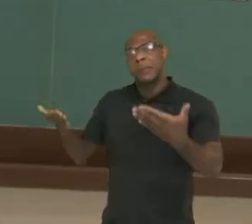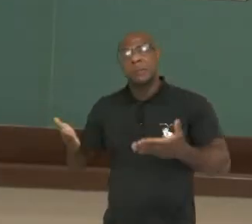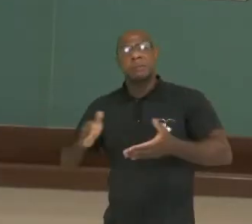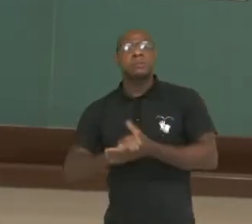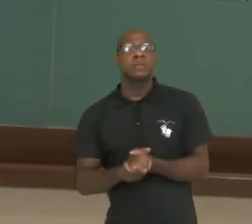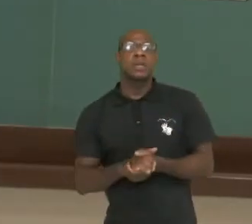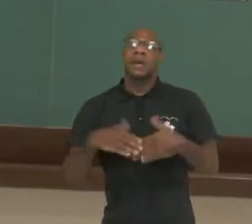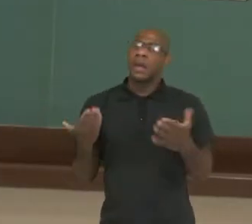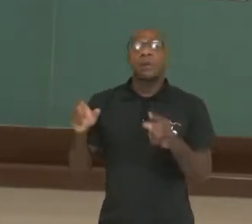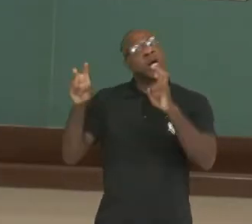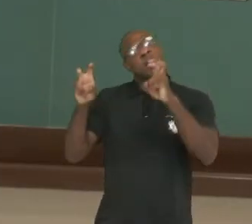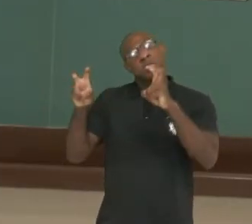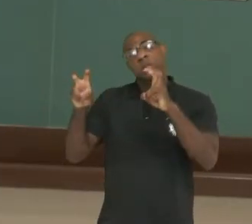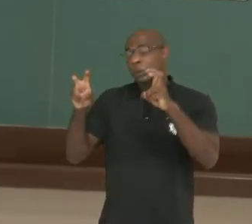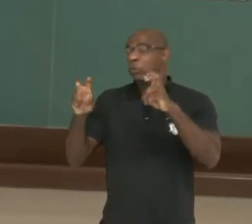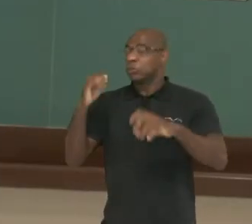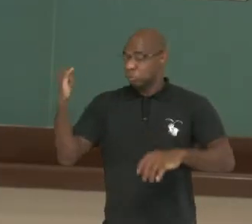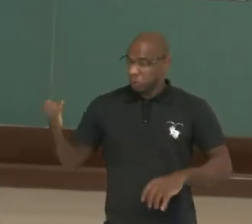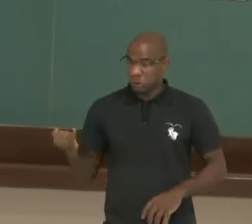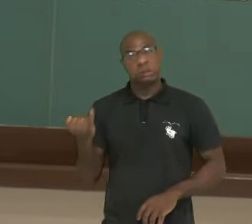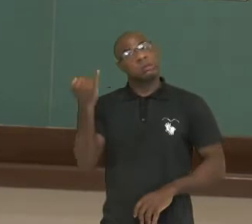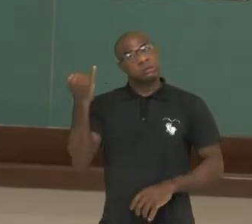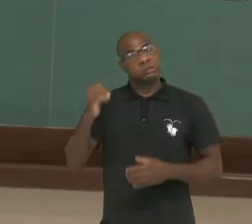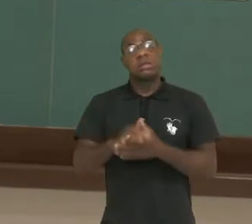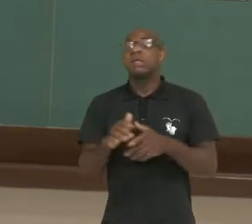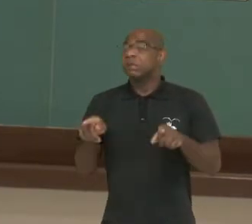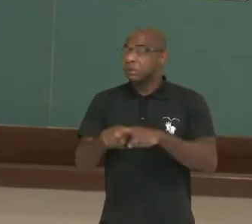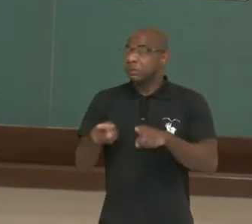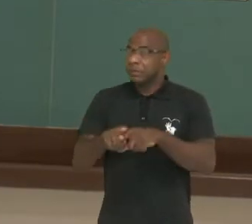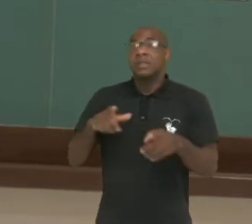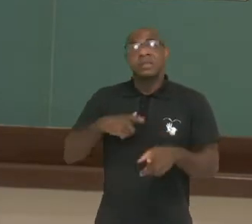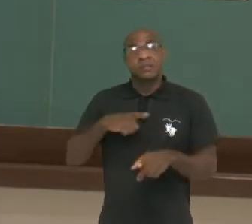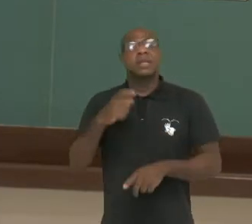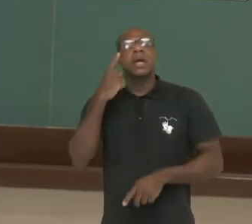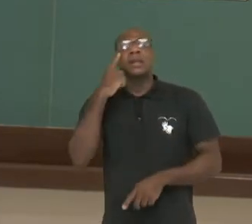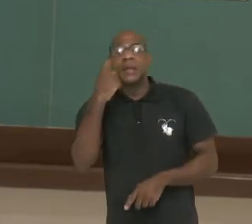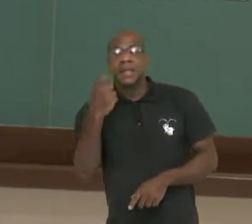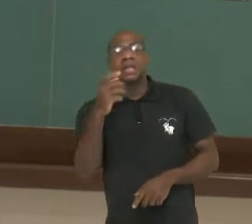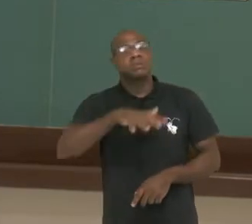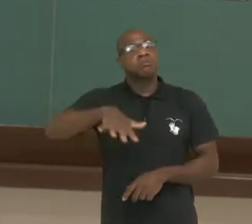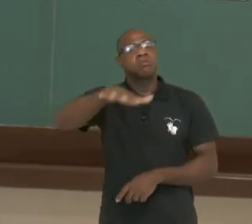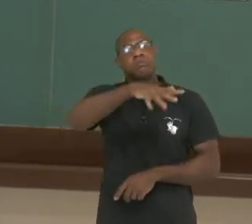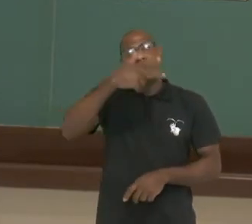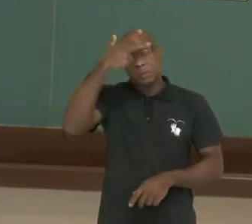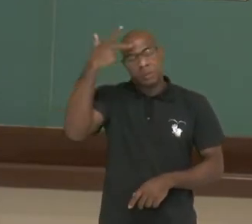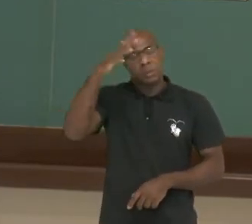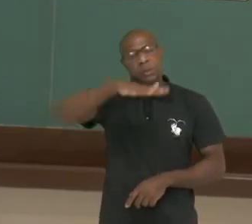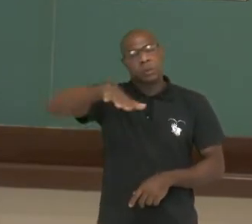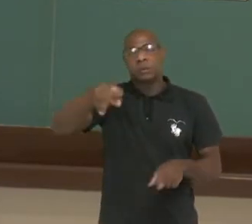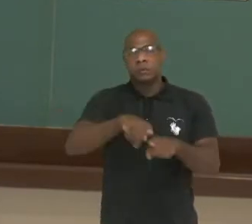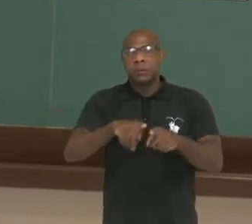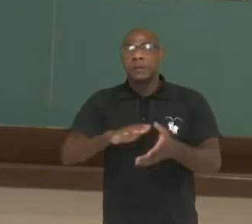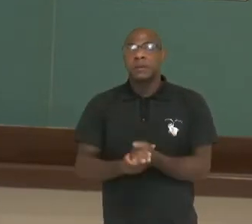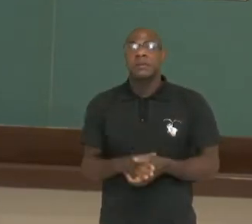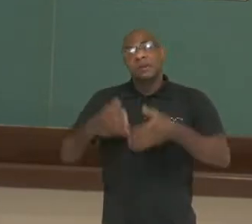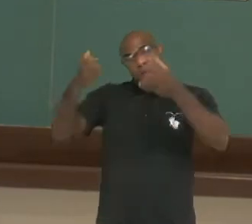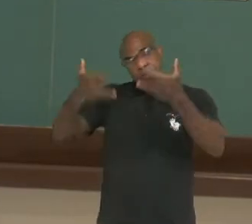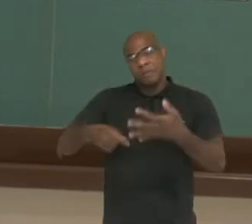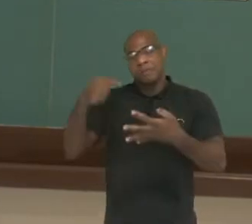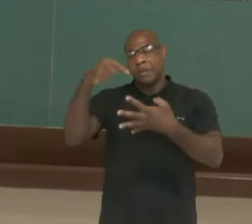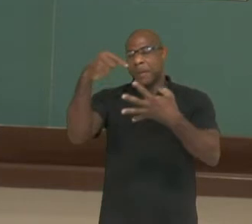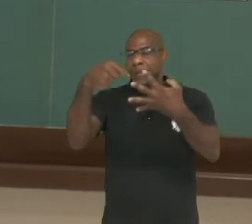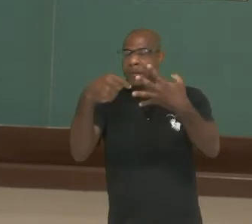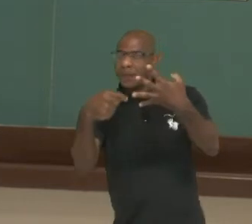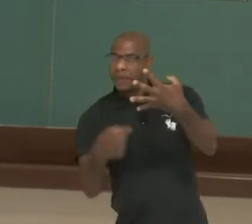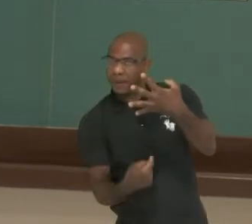Geralmente um assunto polêmico e que vem ao encontro dos interesses dos leitores. Então a gente vai trabalhar um pouquinho dos elementos